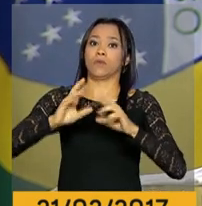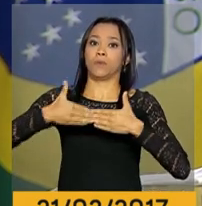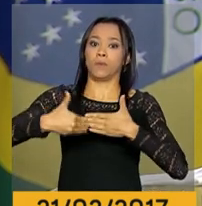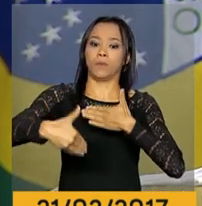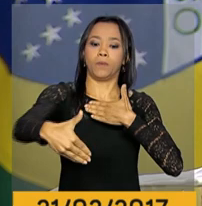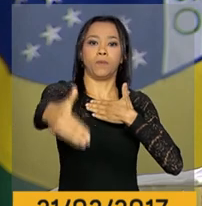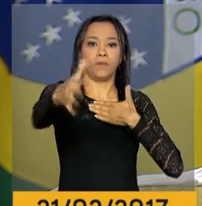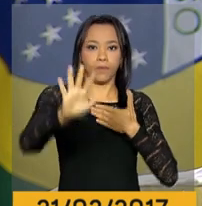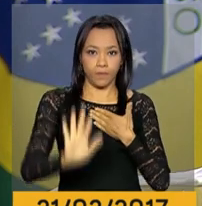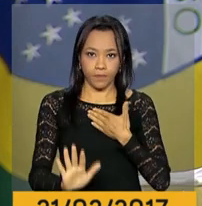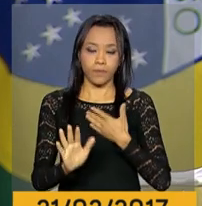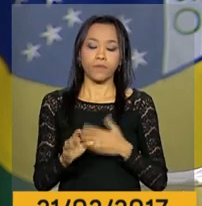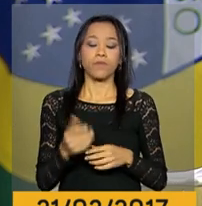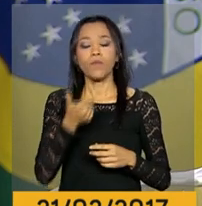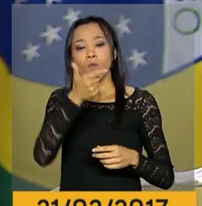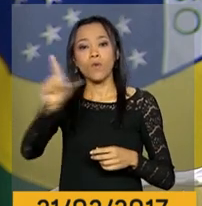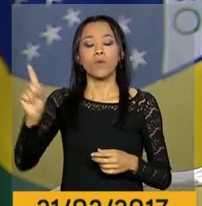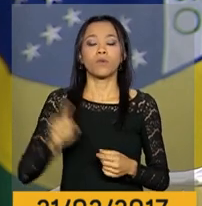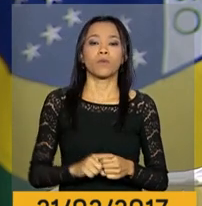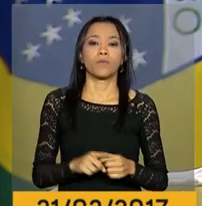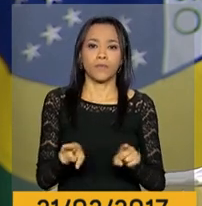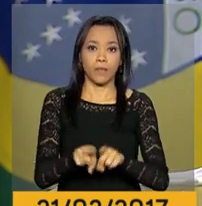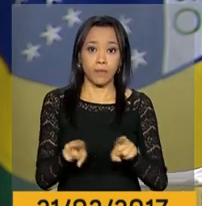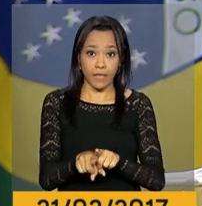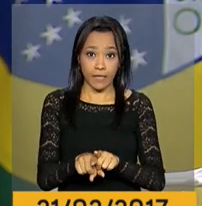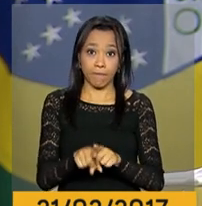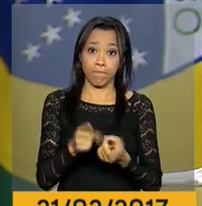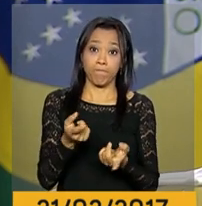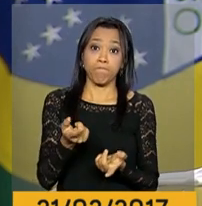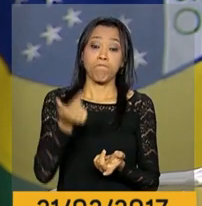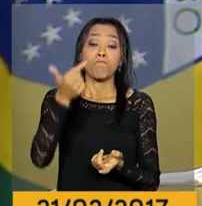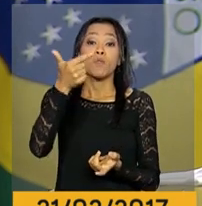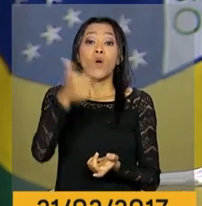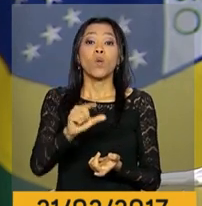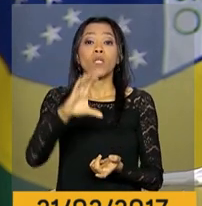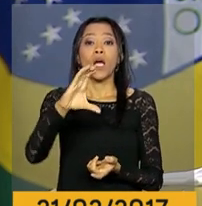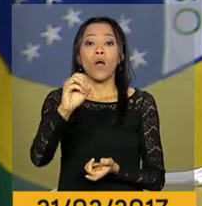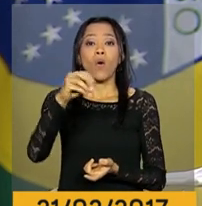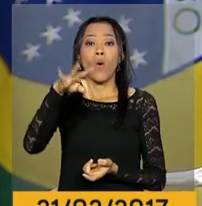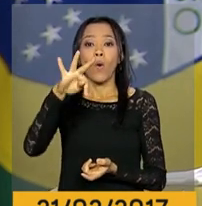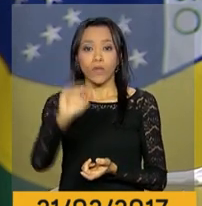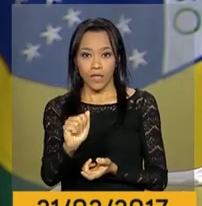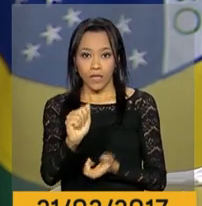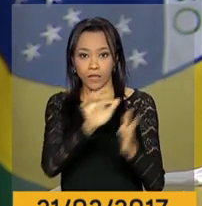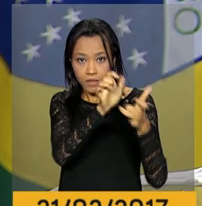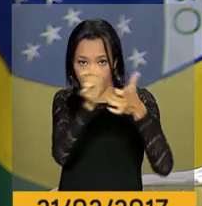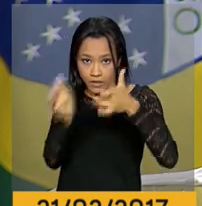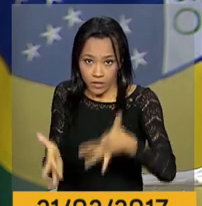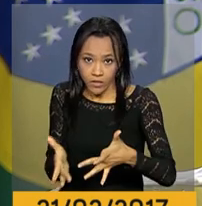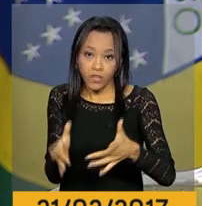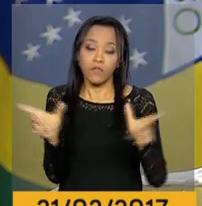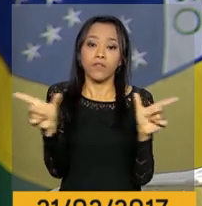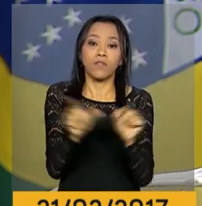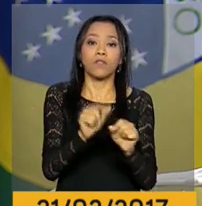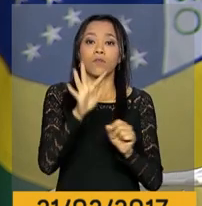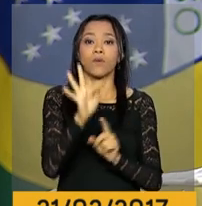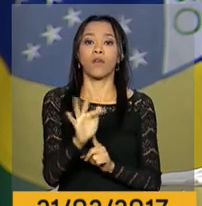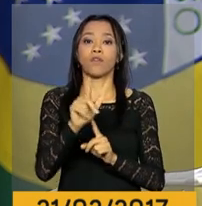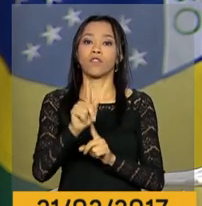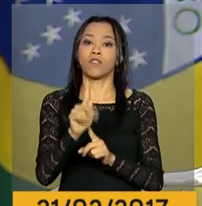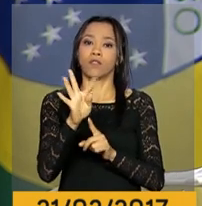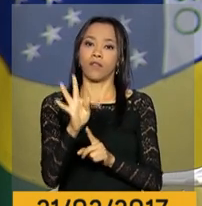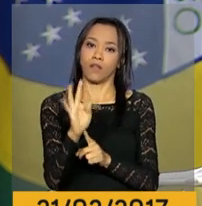convenhamos liberação eh das contas inativas do fundo de garantia do tempo de serviço